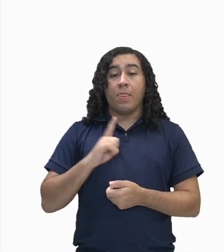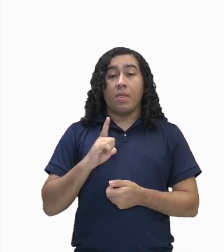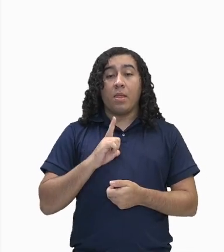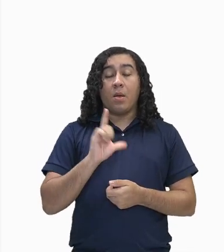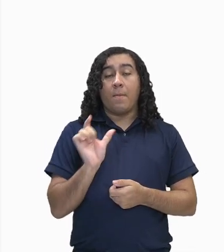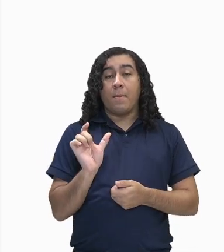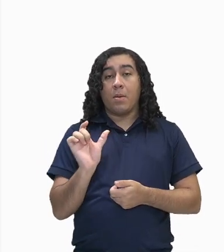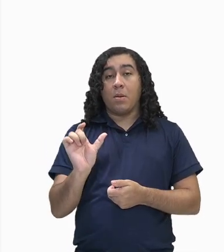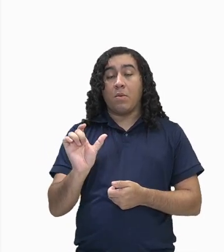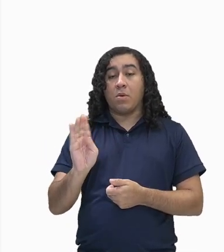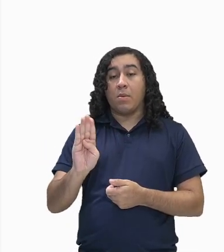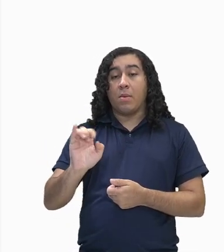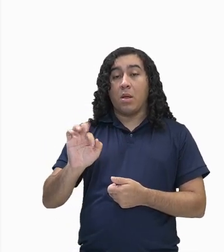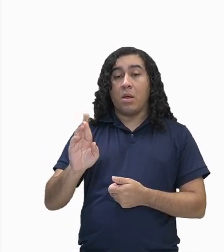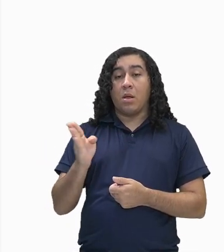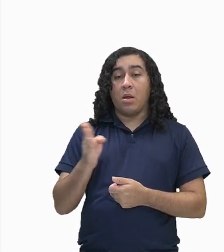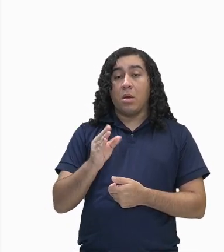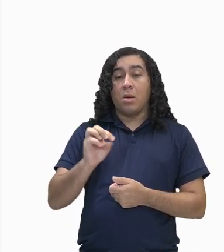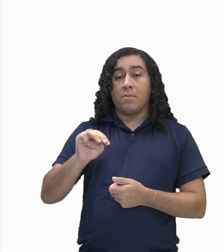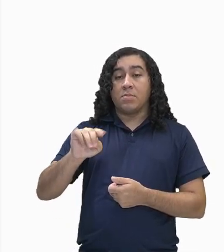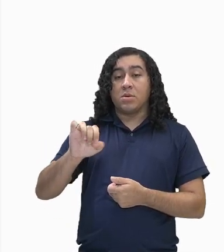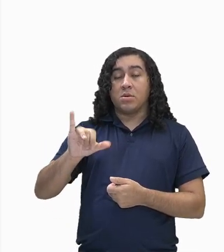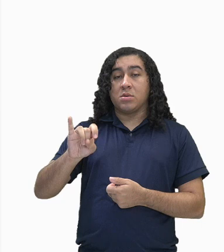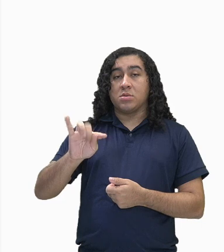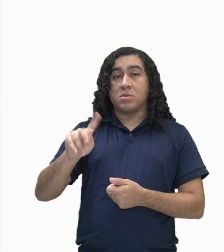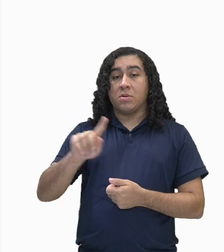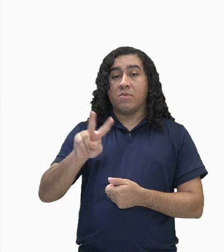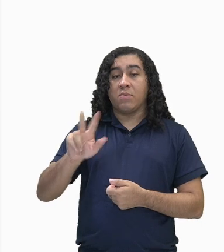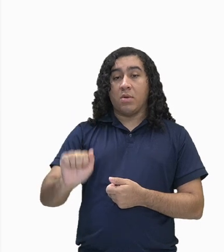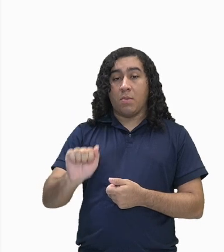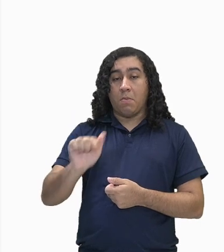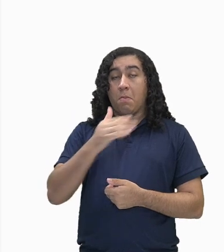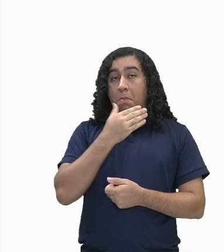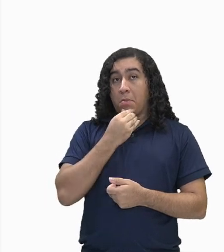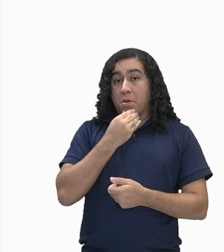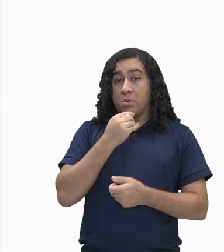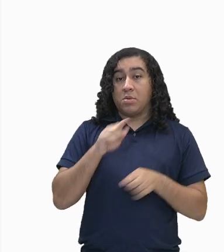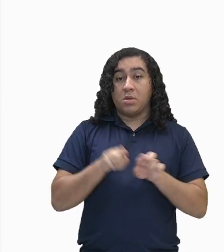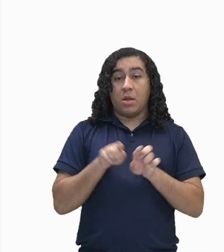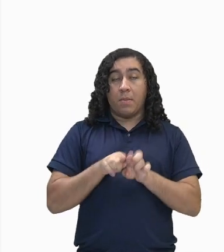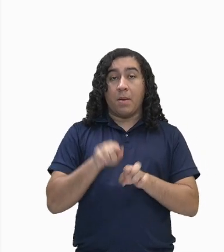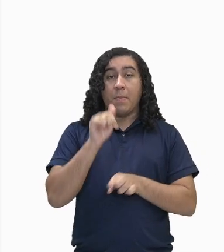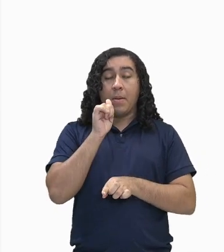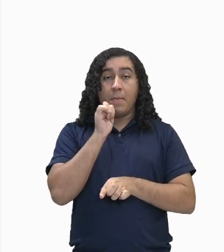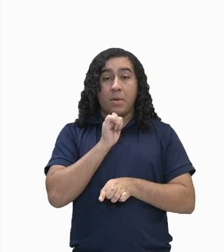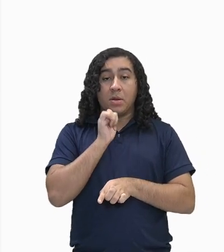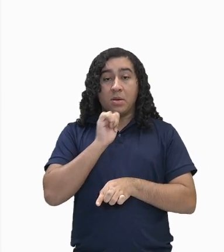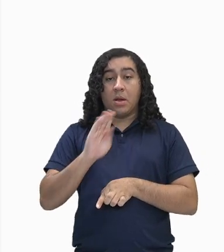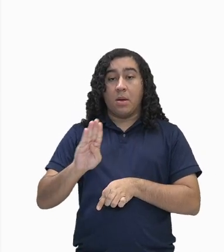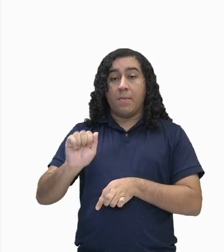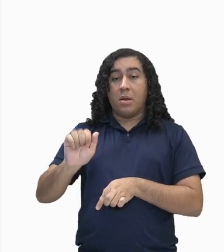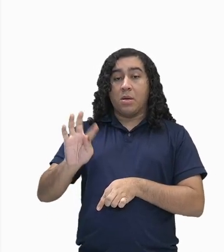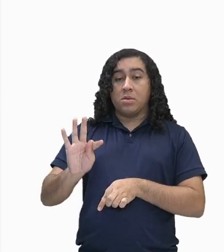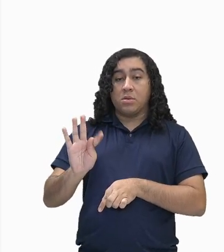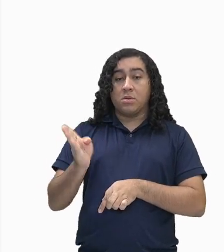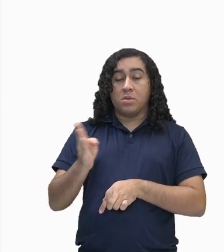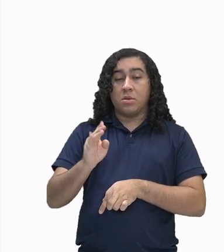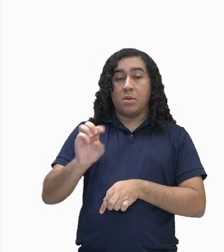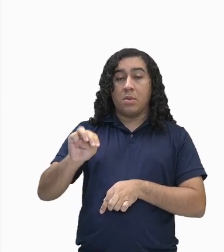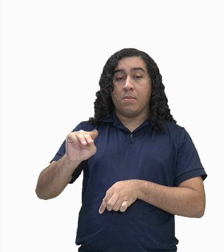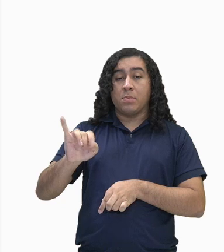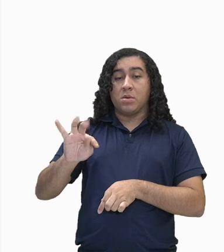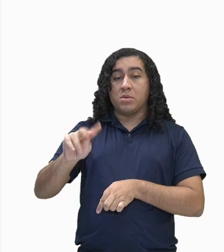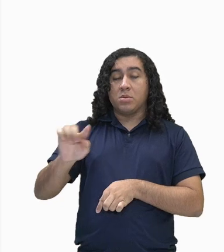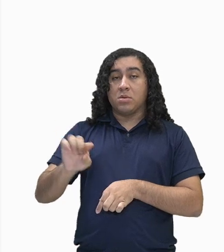os meninos o bar mitzvah e para as meninas o bat mitzvah. né, que é